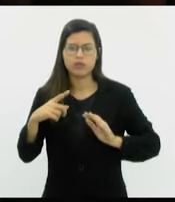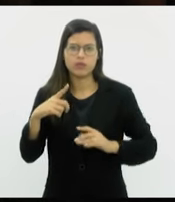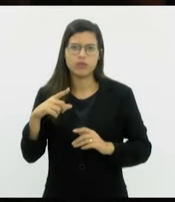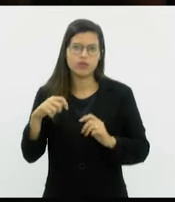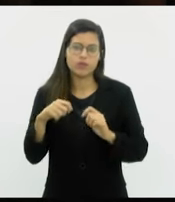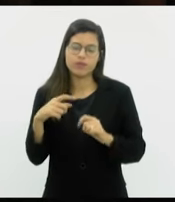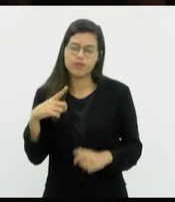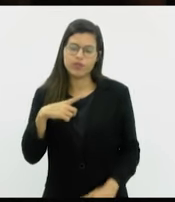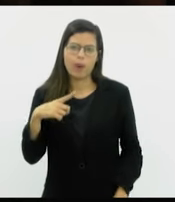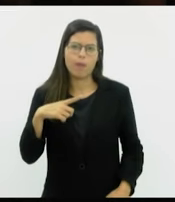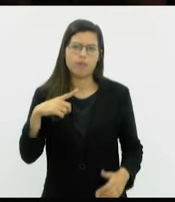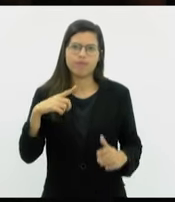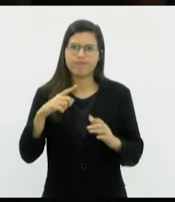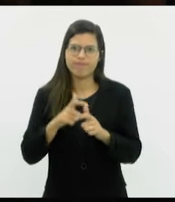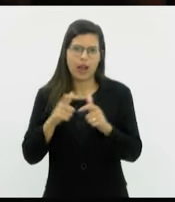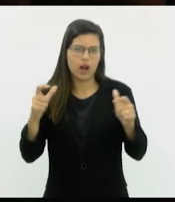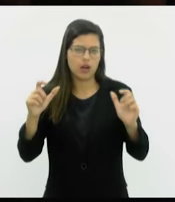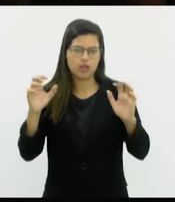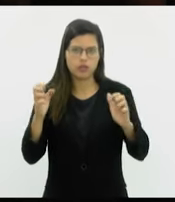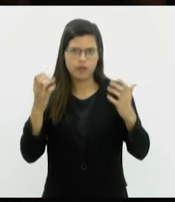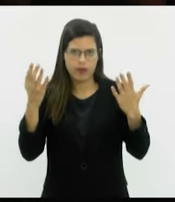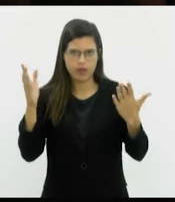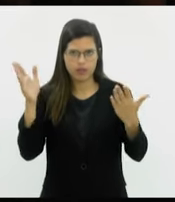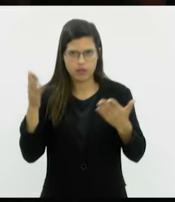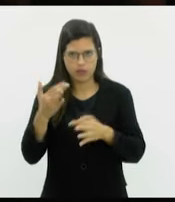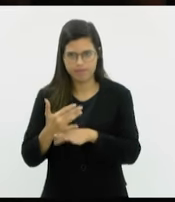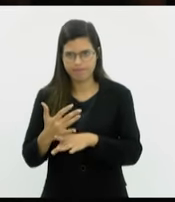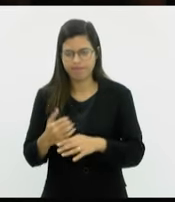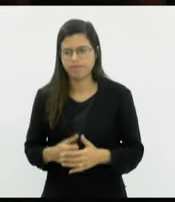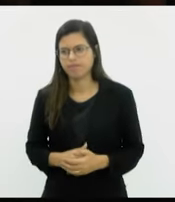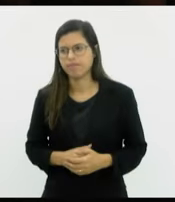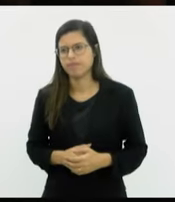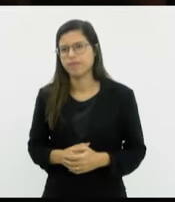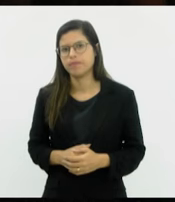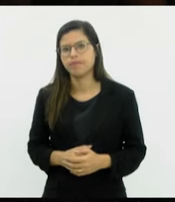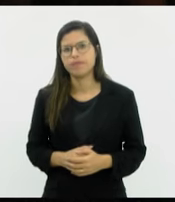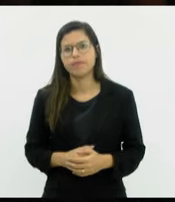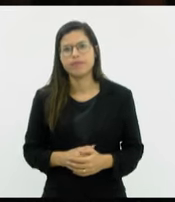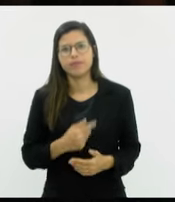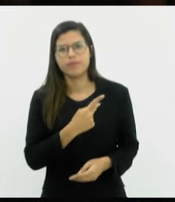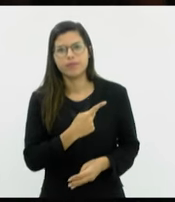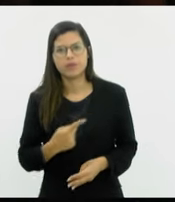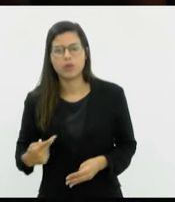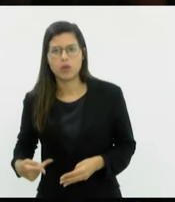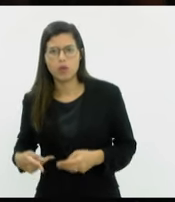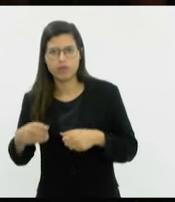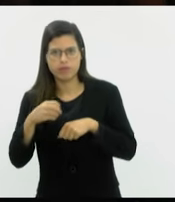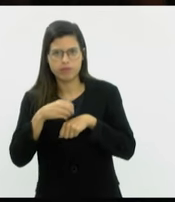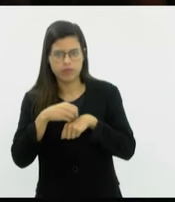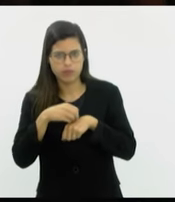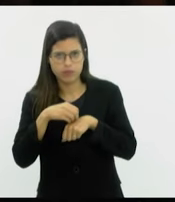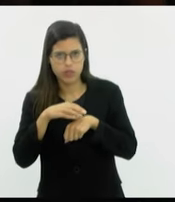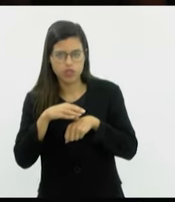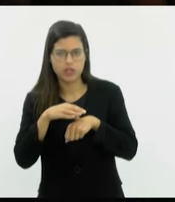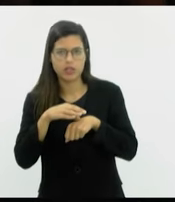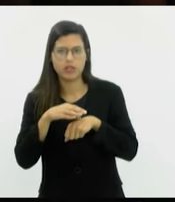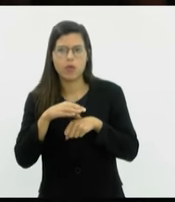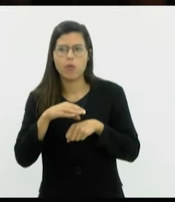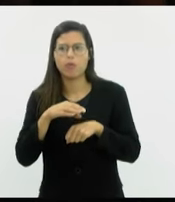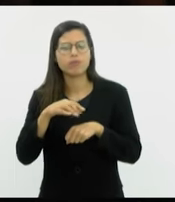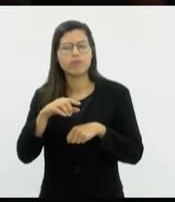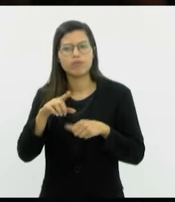festa no Distrito de Raposo. Senhor presidente, eu apresentei uma indicação legislativa e quero